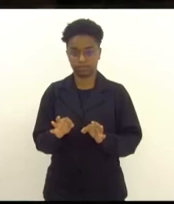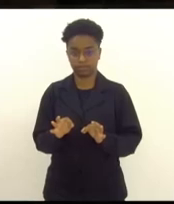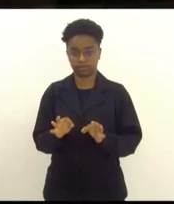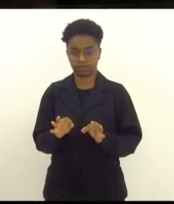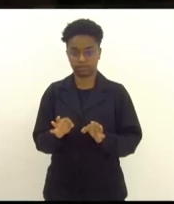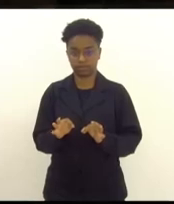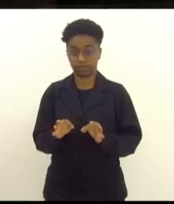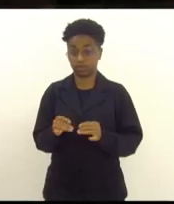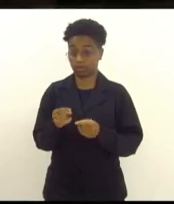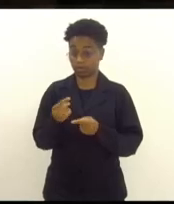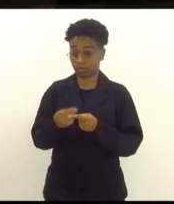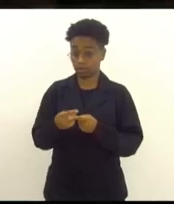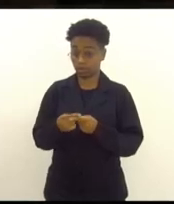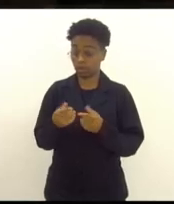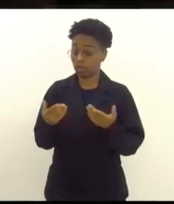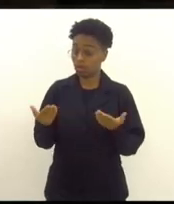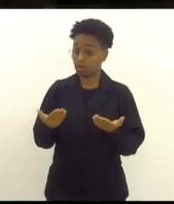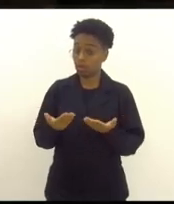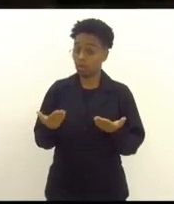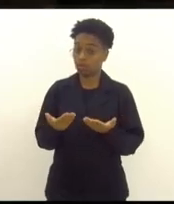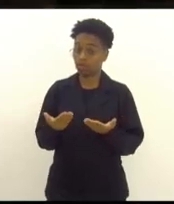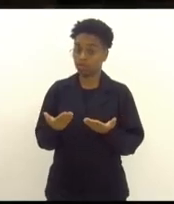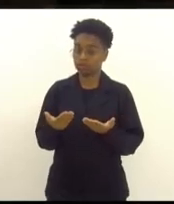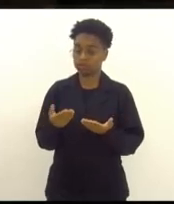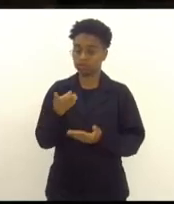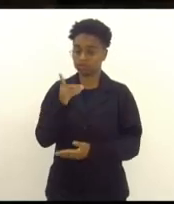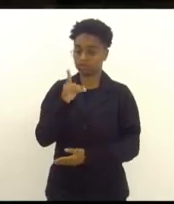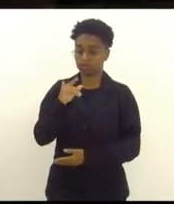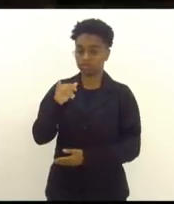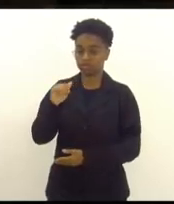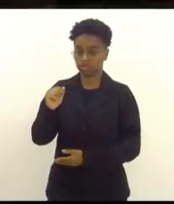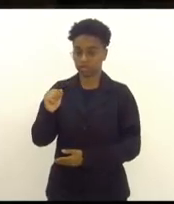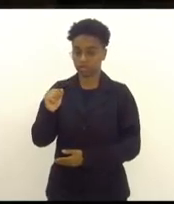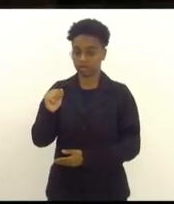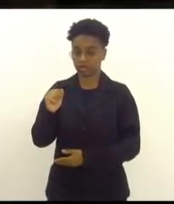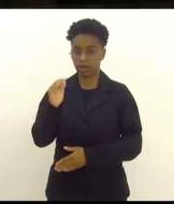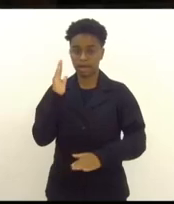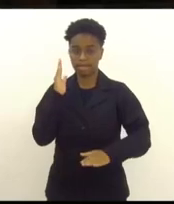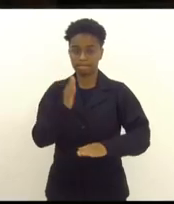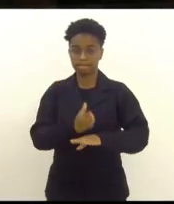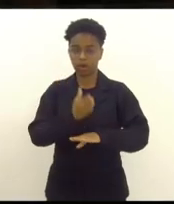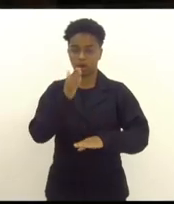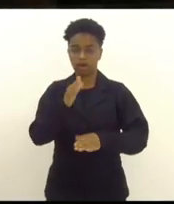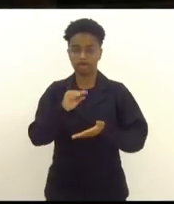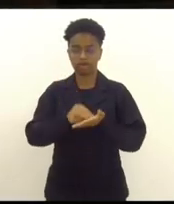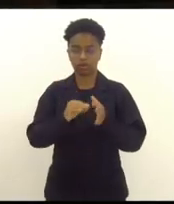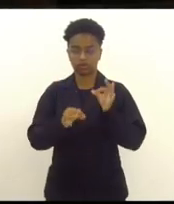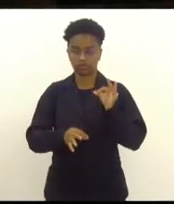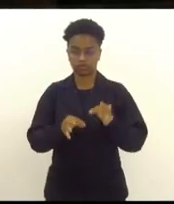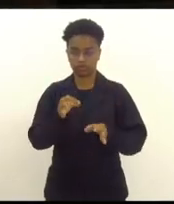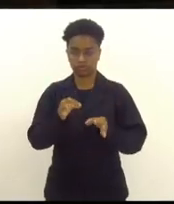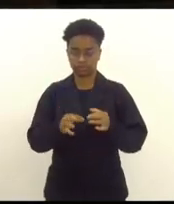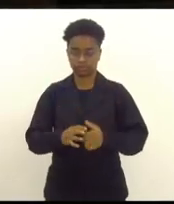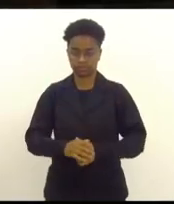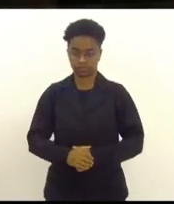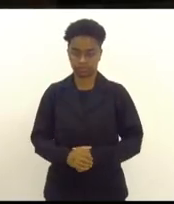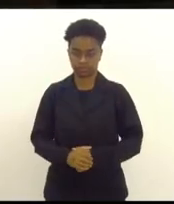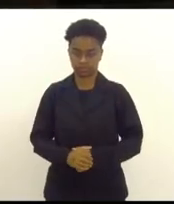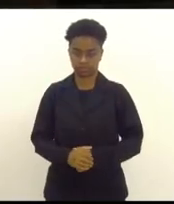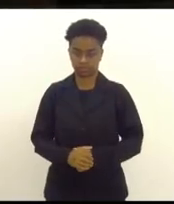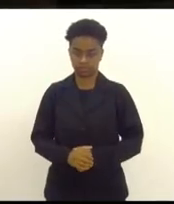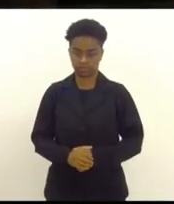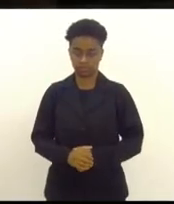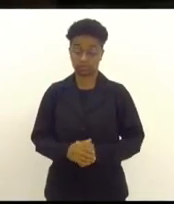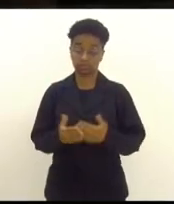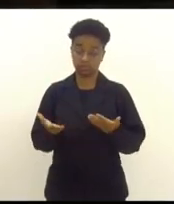porque hoje é o dia de combate a injustiça e hoje nós